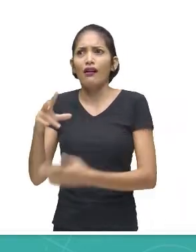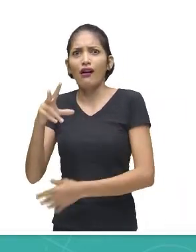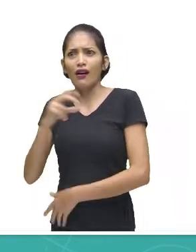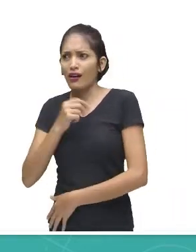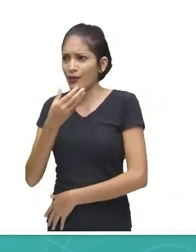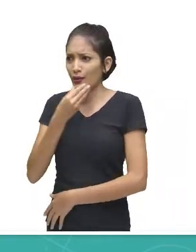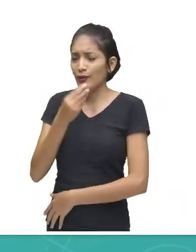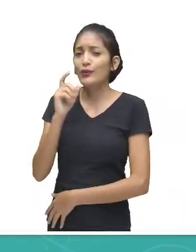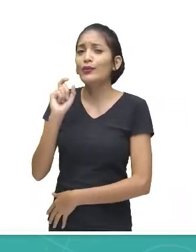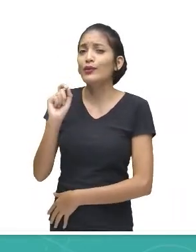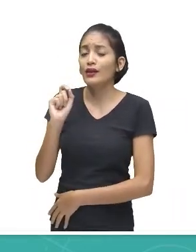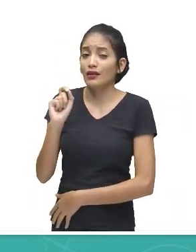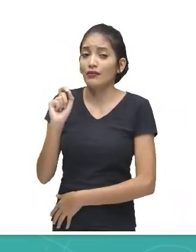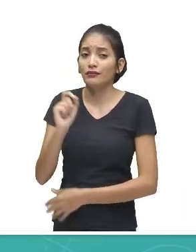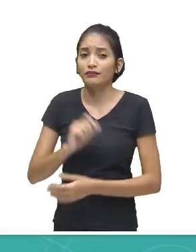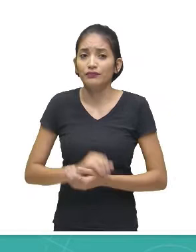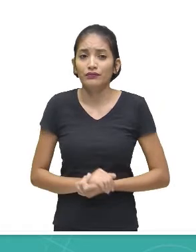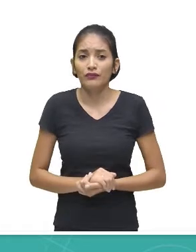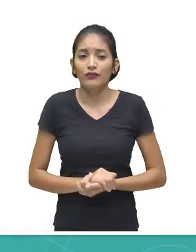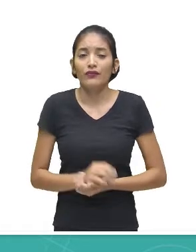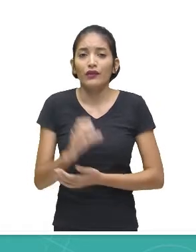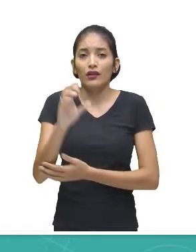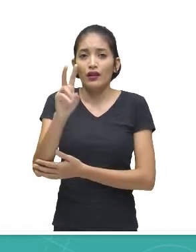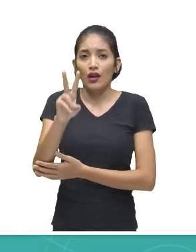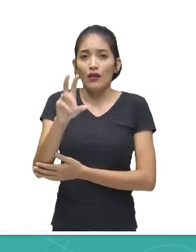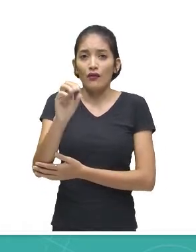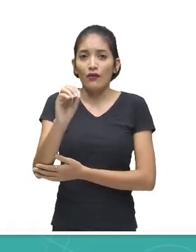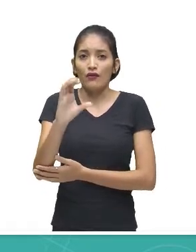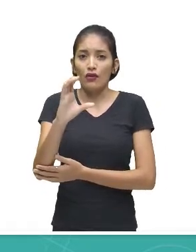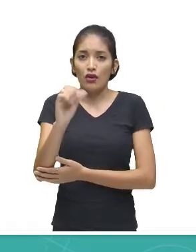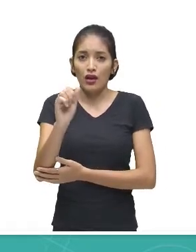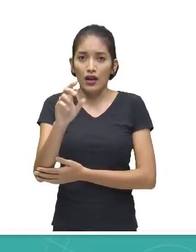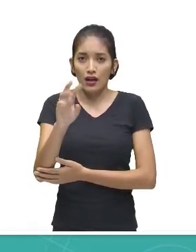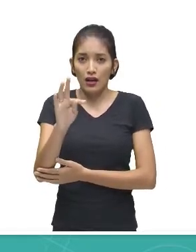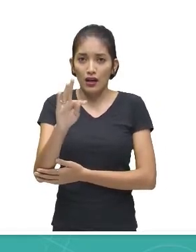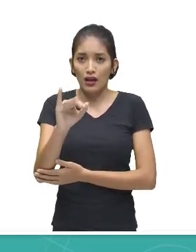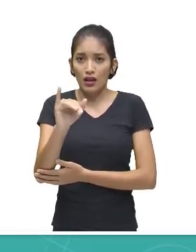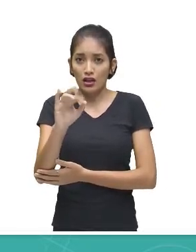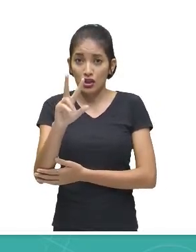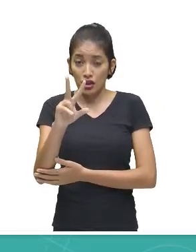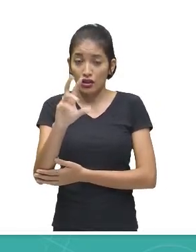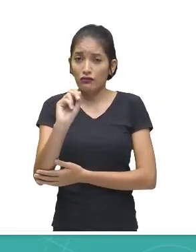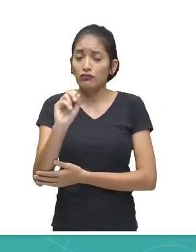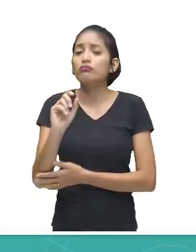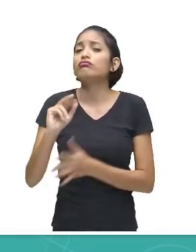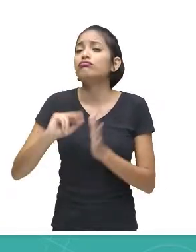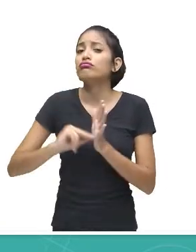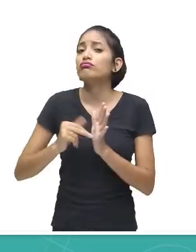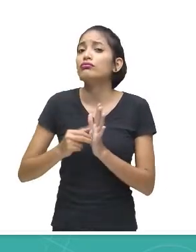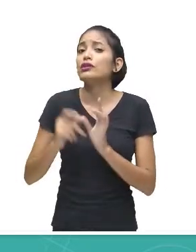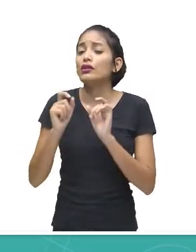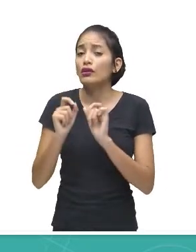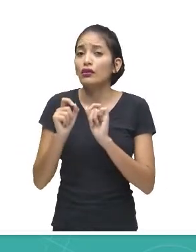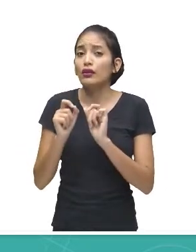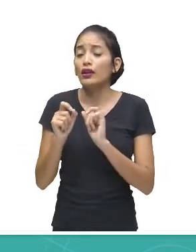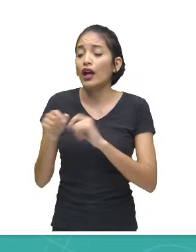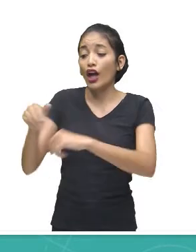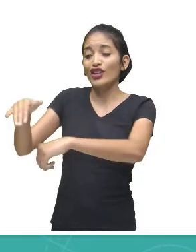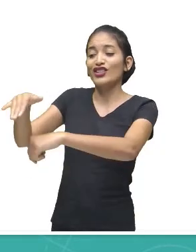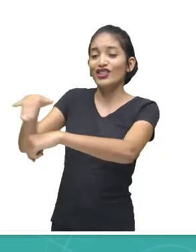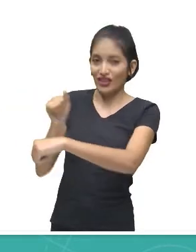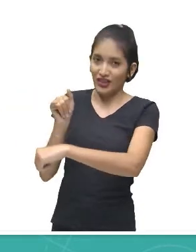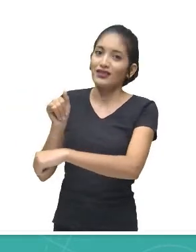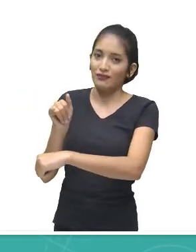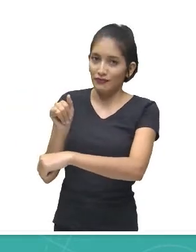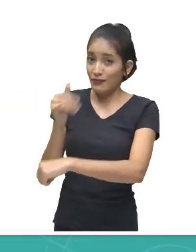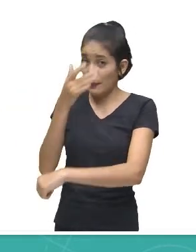o aposto, aliás, o vocativo, gente, não é aposto, é vocativo. O vocativo, ele faz um chamamento,